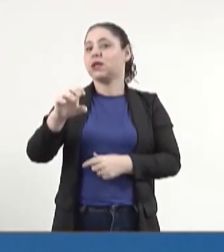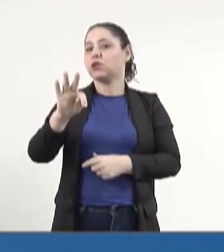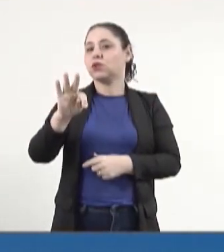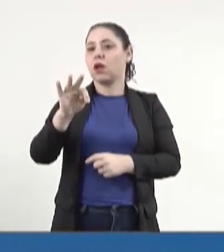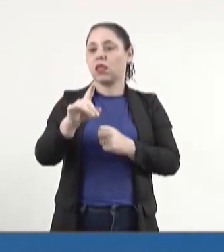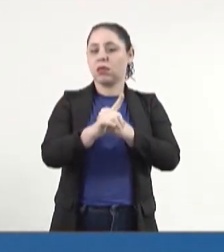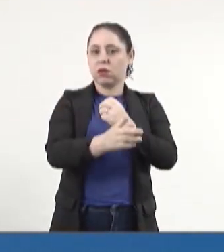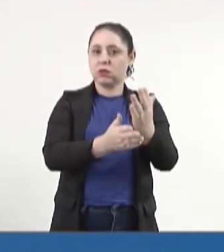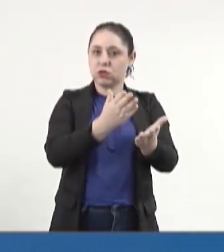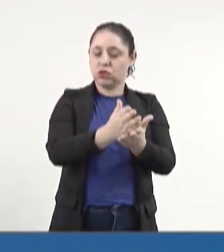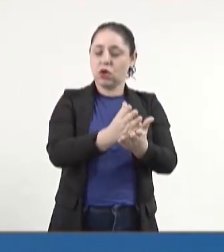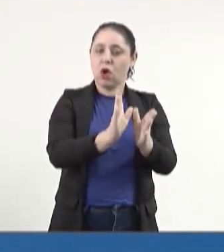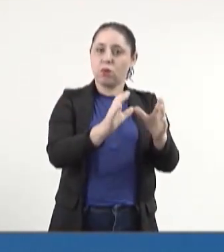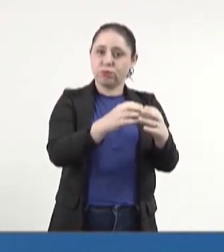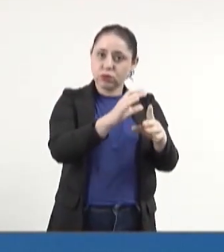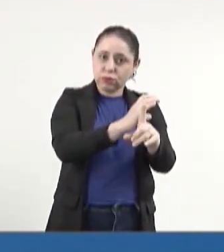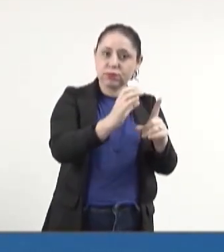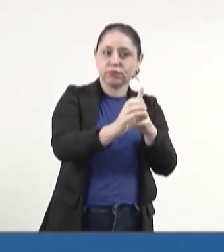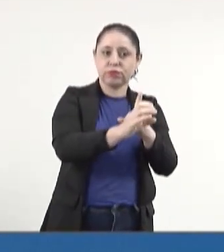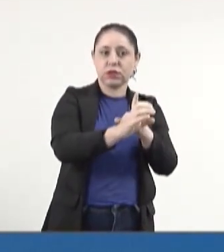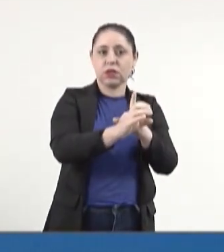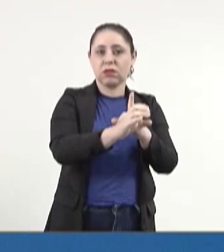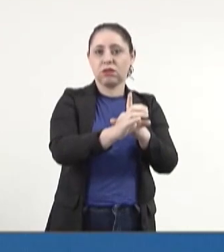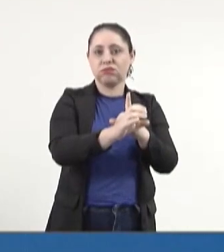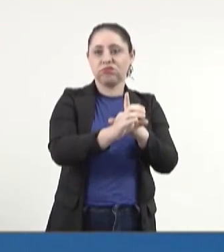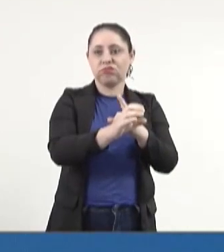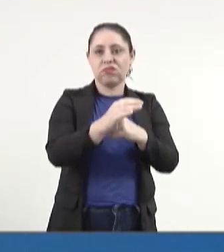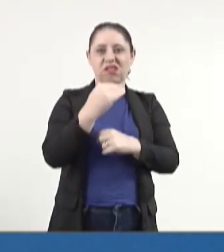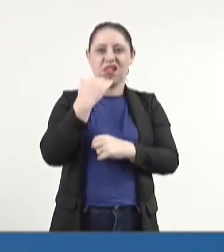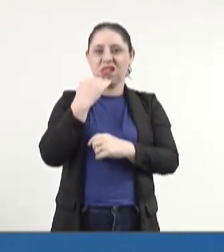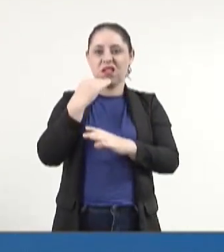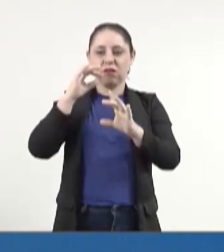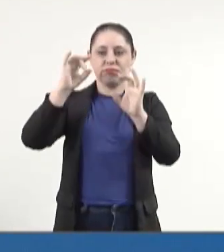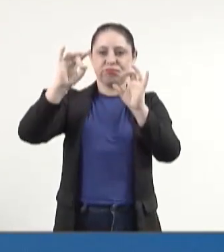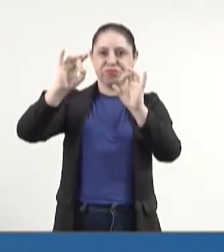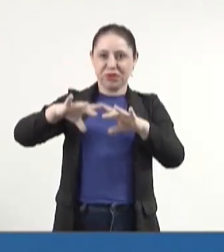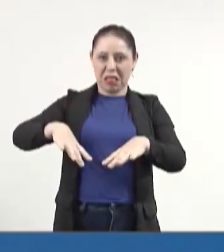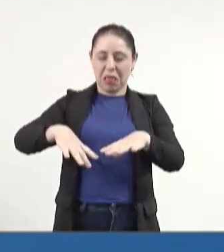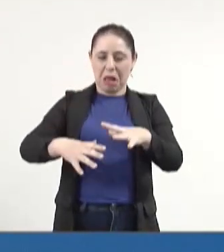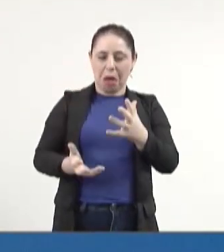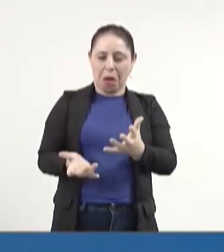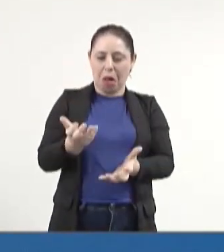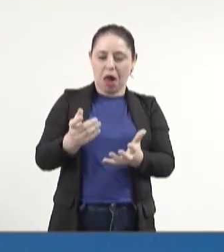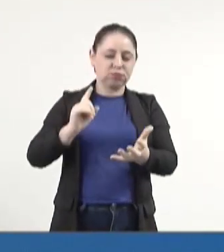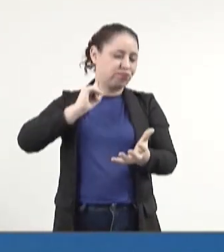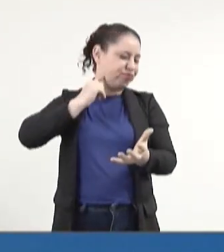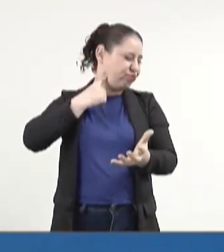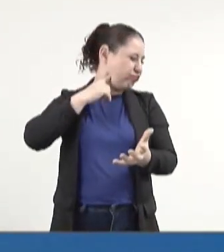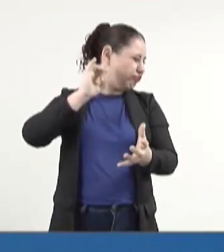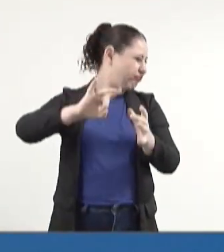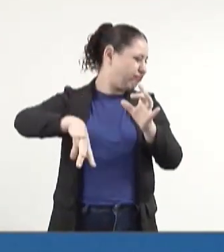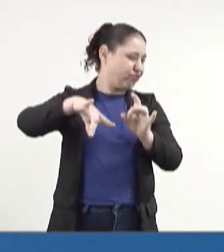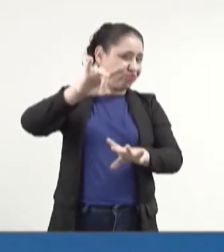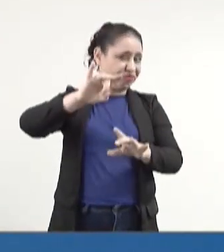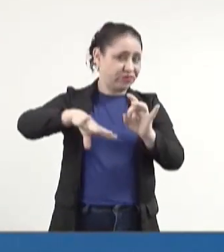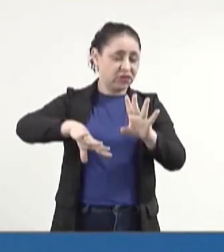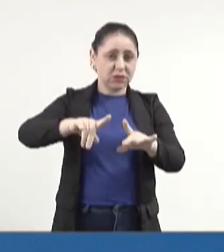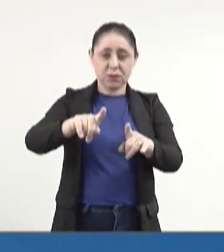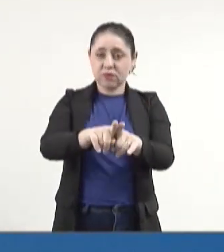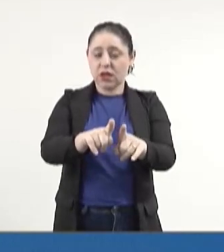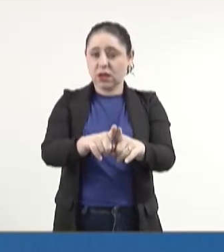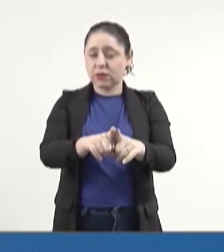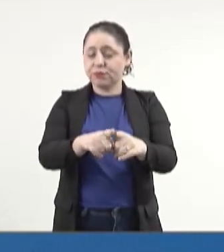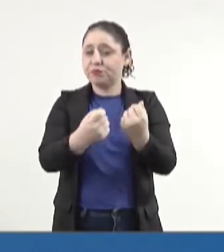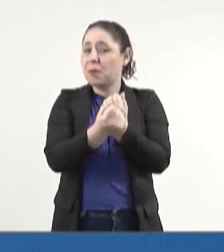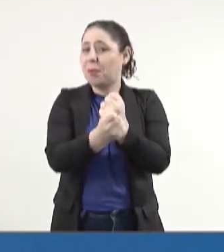de crianças da comunidade indígena, está em completo estado de abandono, tomado por mato e lixo. Essa situação, de alguma forma, priva